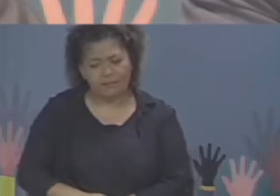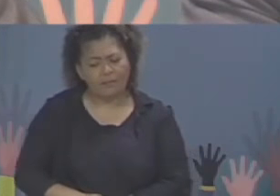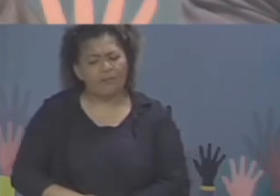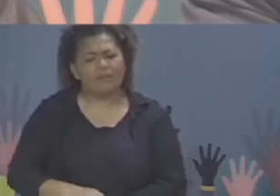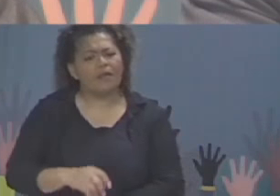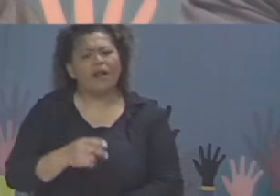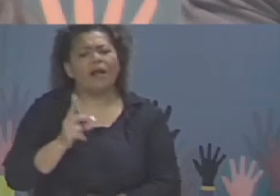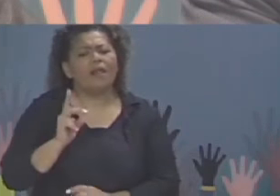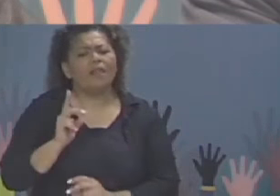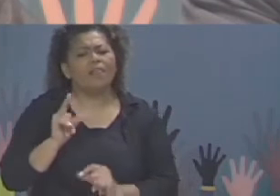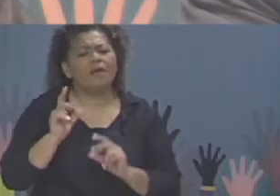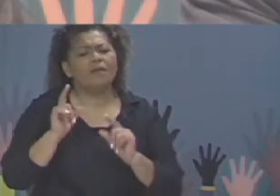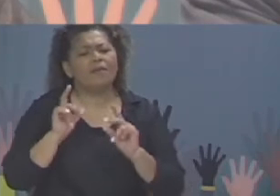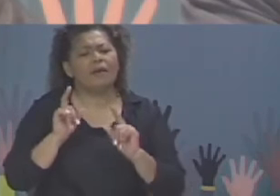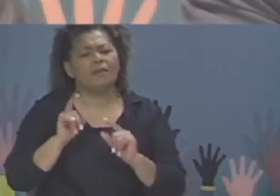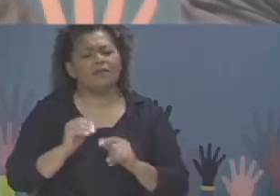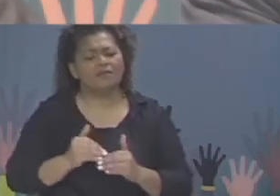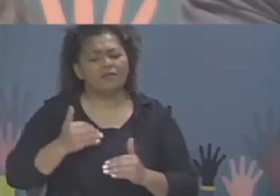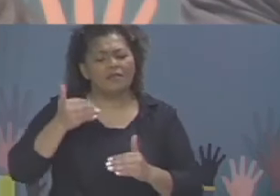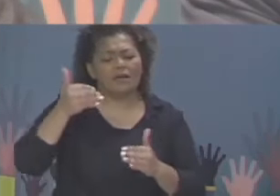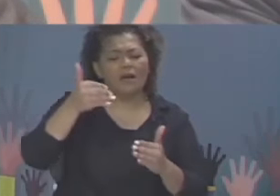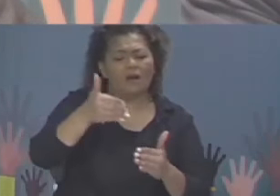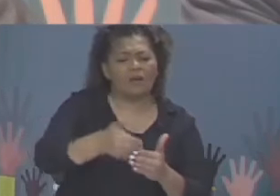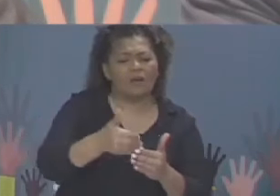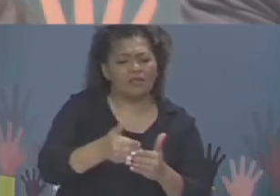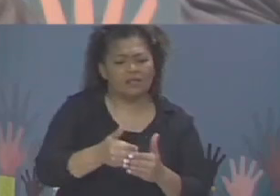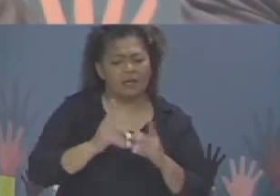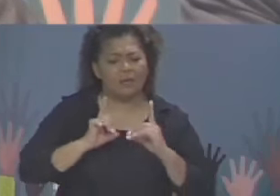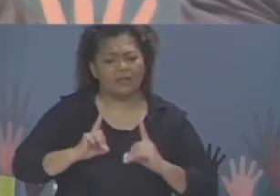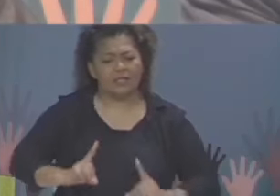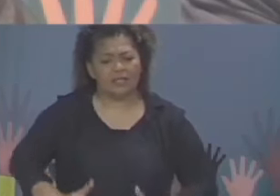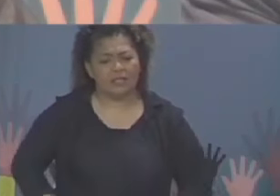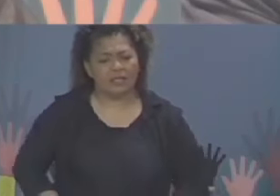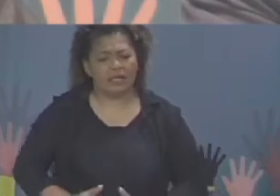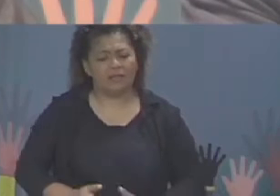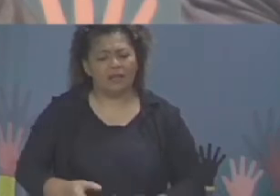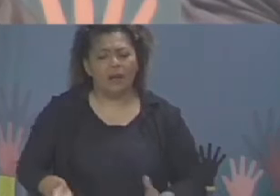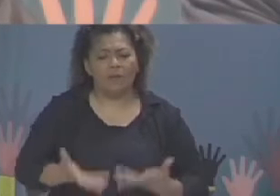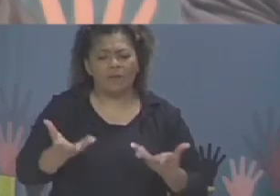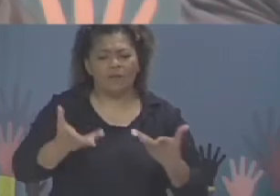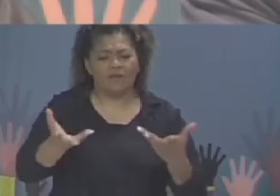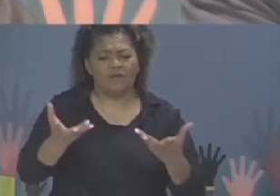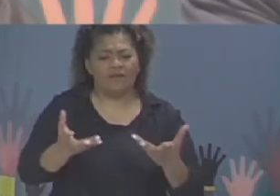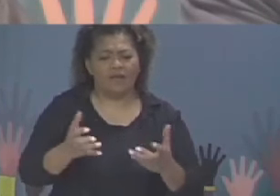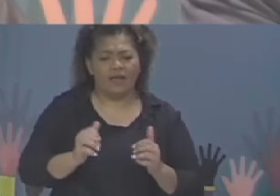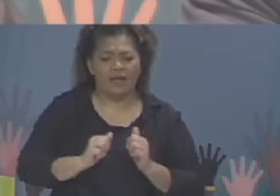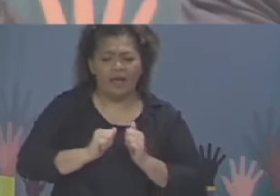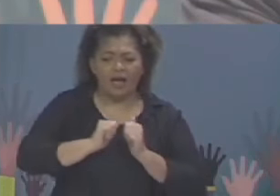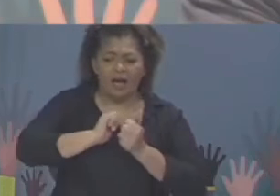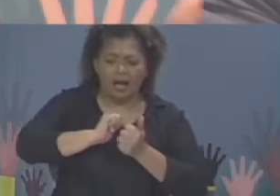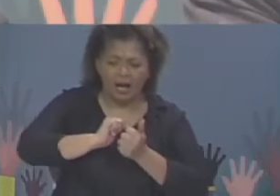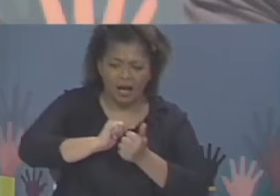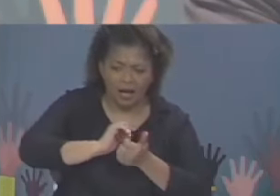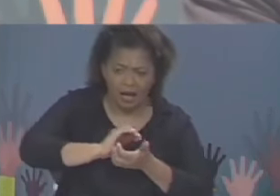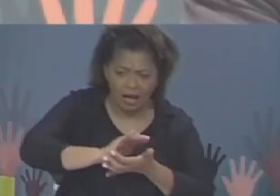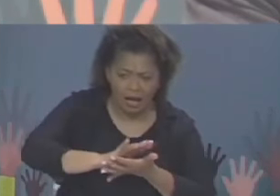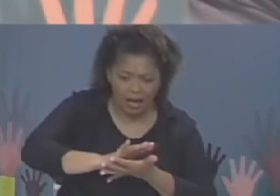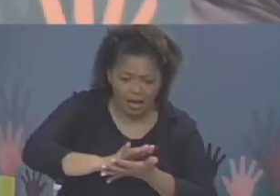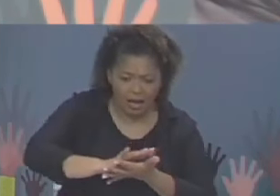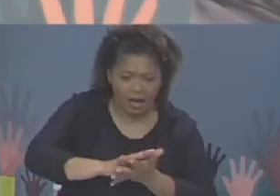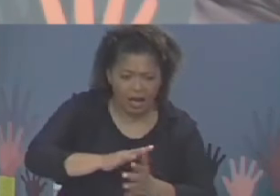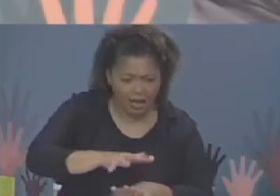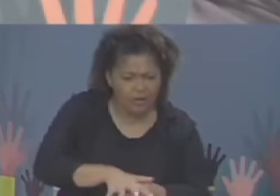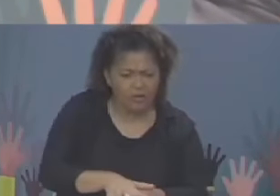você alcançar a dignidade, não dá para você promover a inclusão do outro sem que você tenha condições para isso. A nossa categoria, você sabe muito